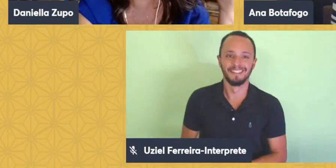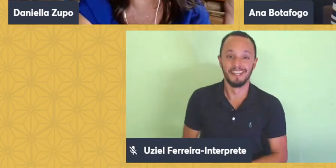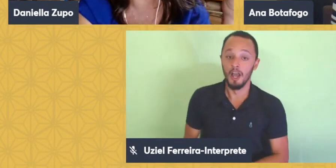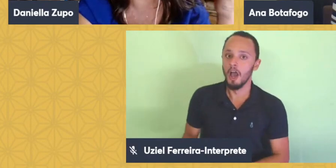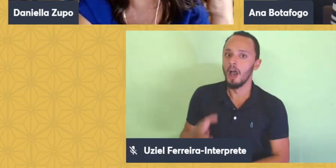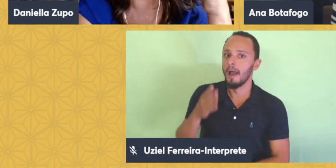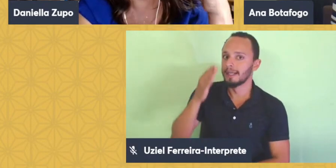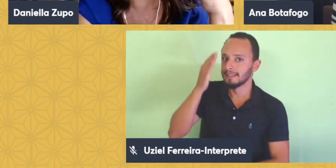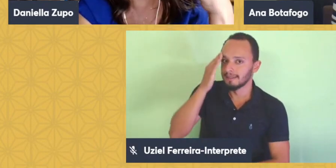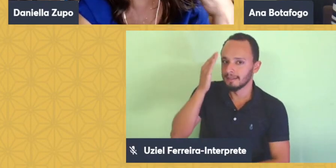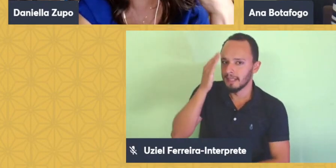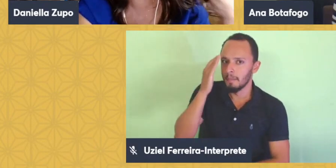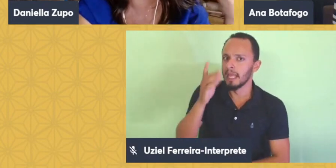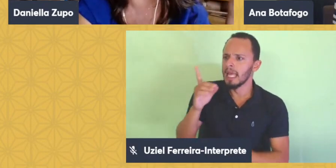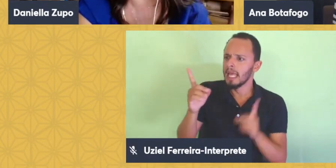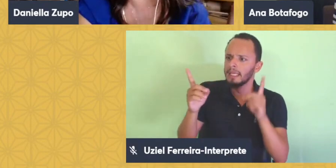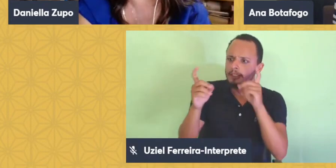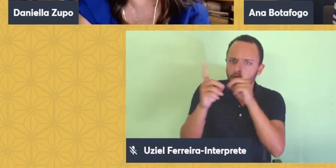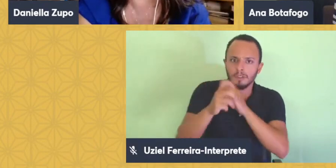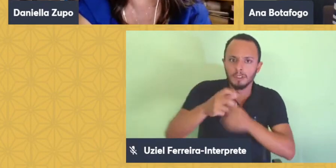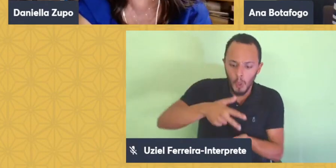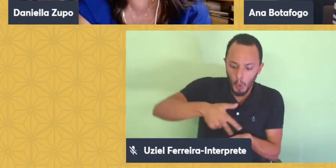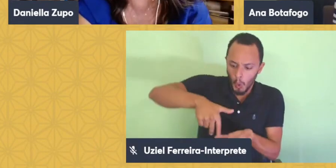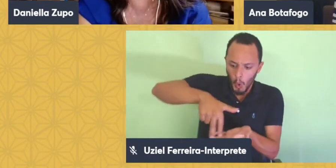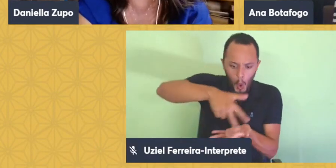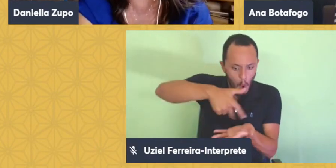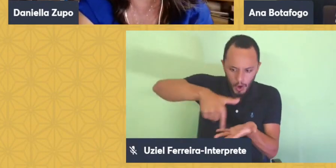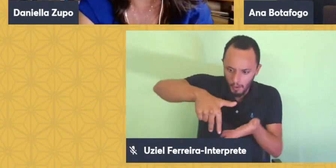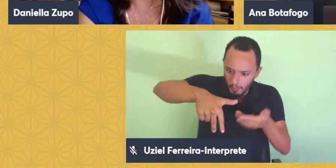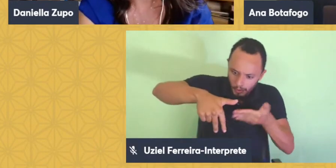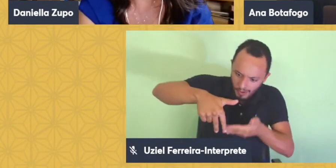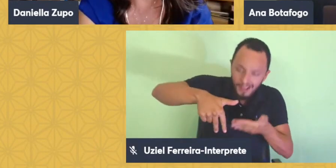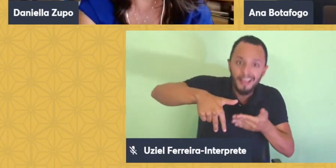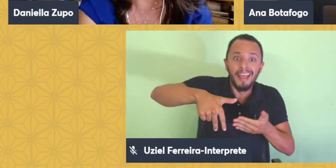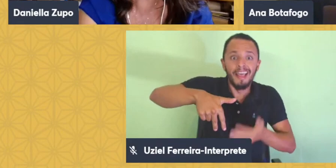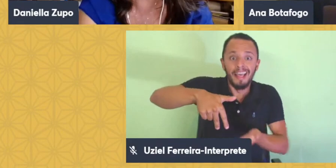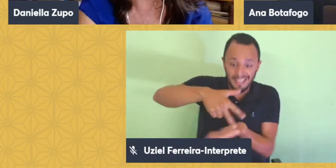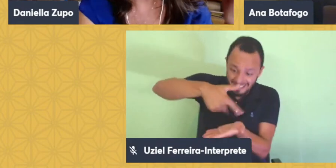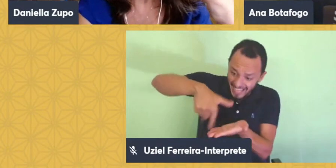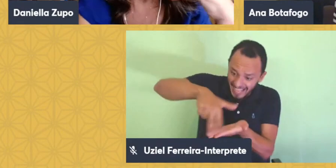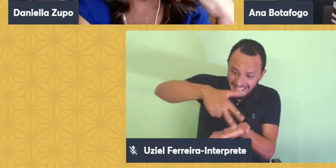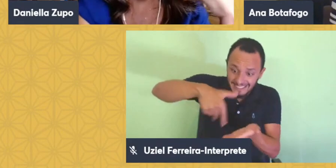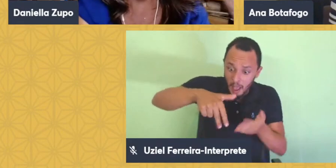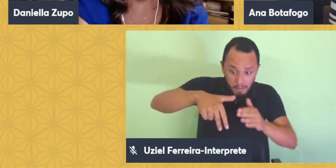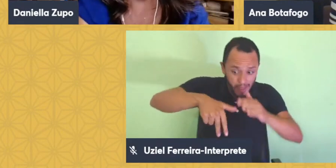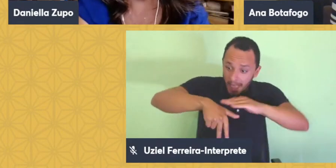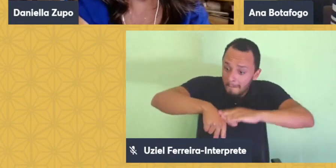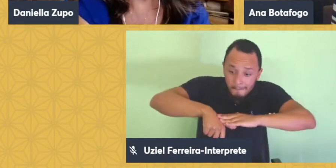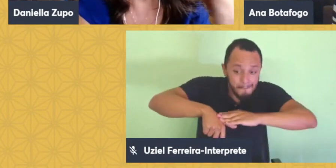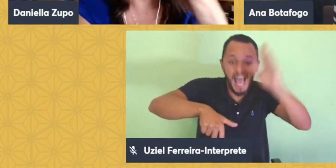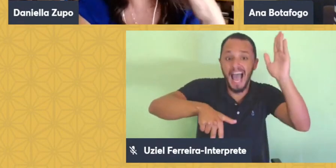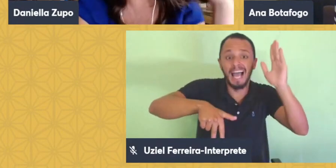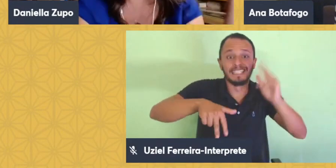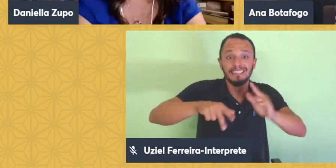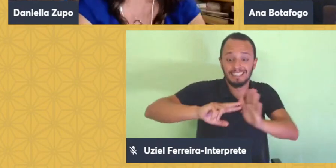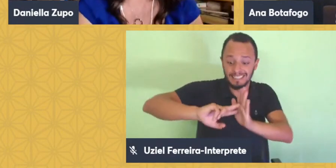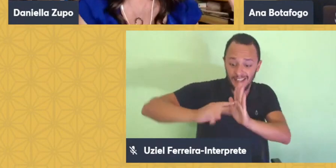que um corpo dançando é é muito mais do que um corpo dançando não é quer dizer